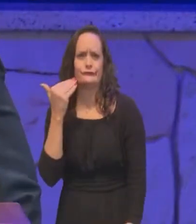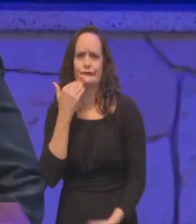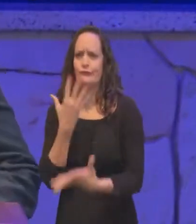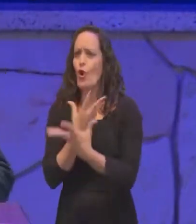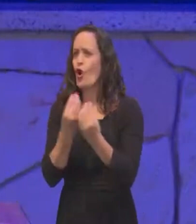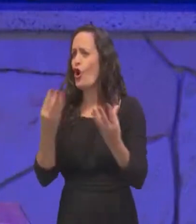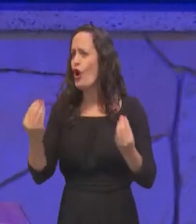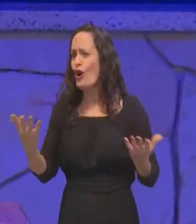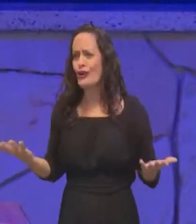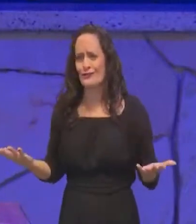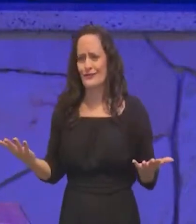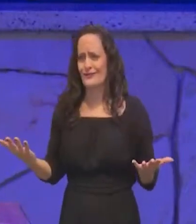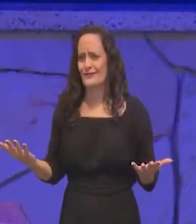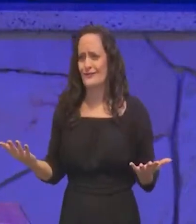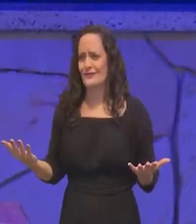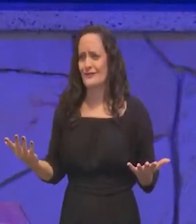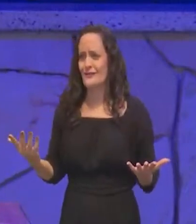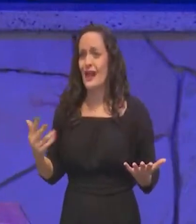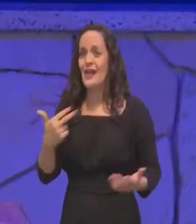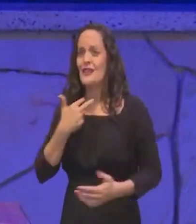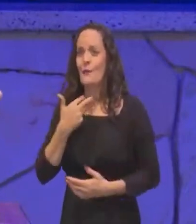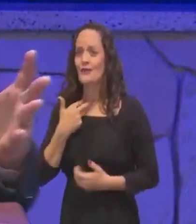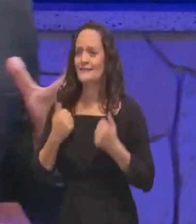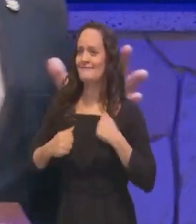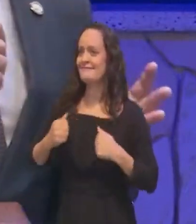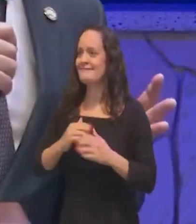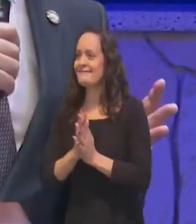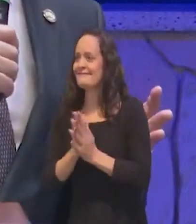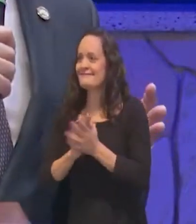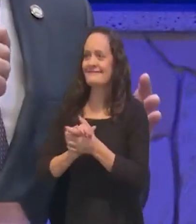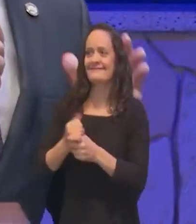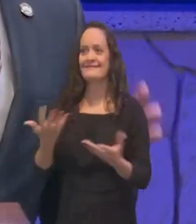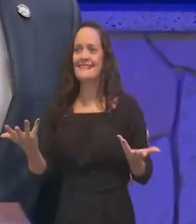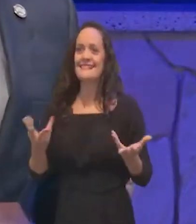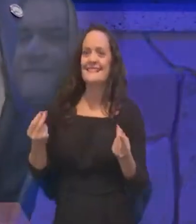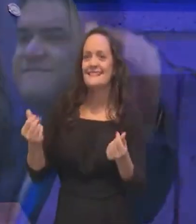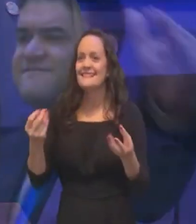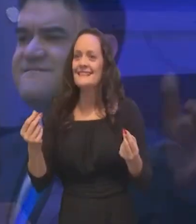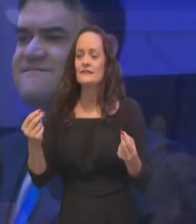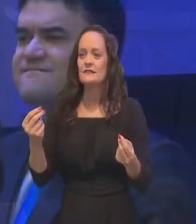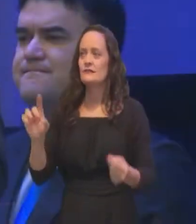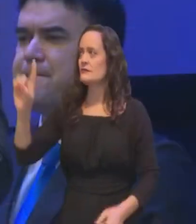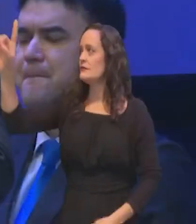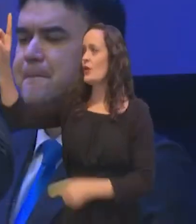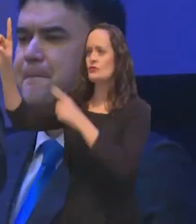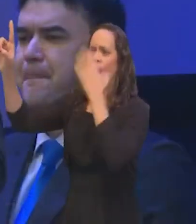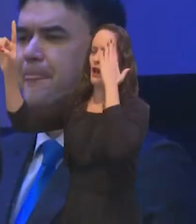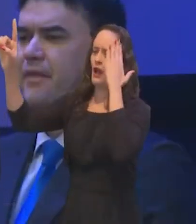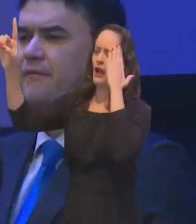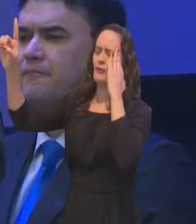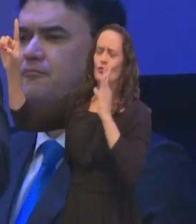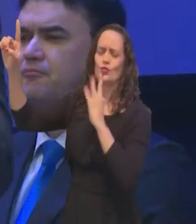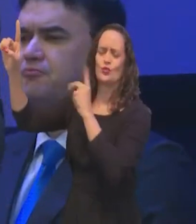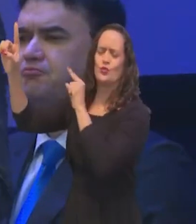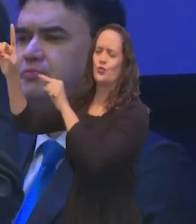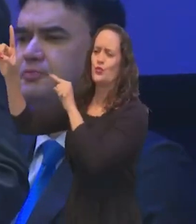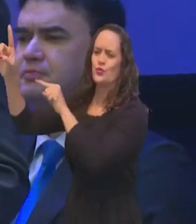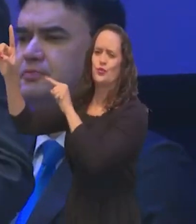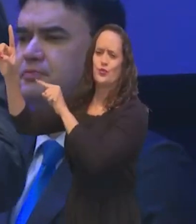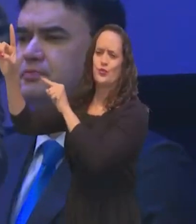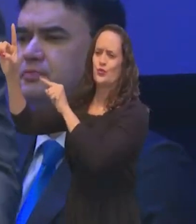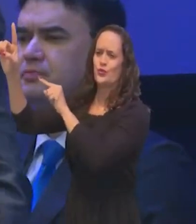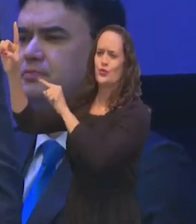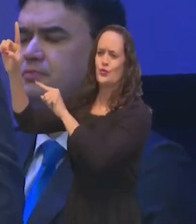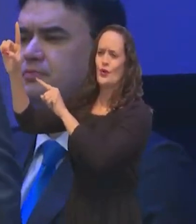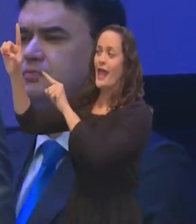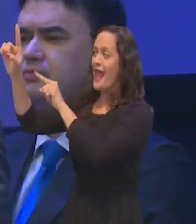Não se pode criar uma expectativa além daquilo que se possa dar. Deus só um, a plenitude divina habita numa pessoa